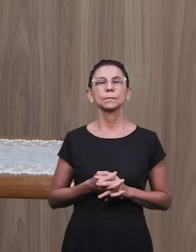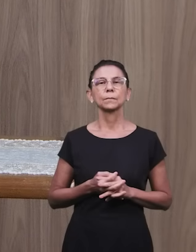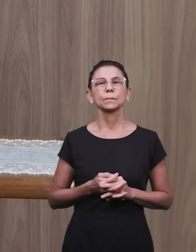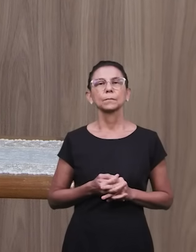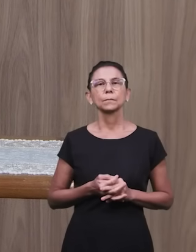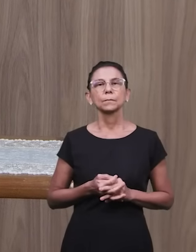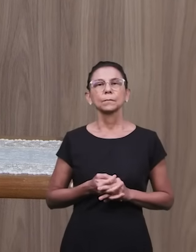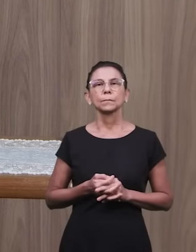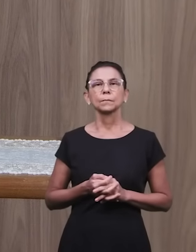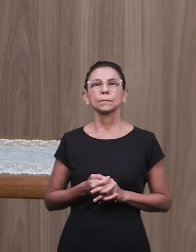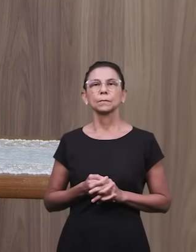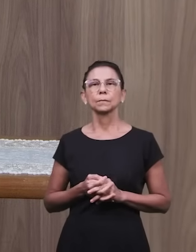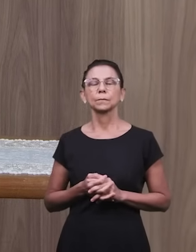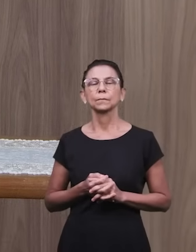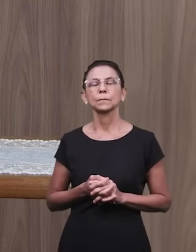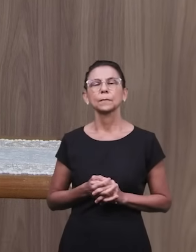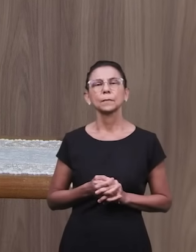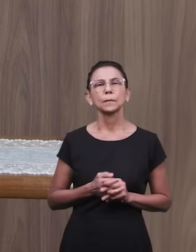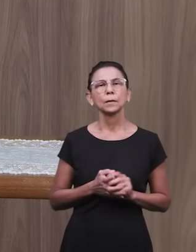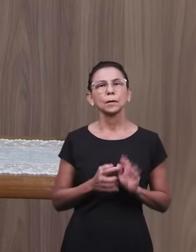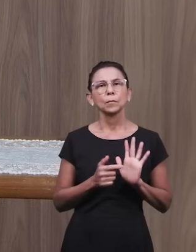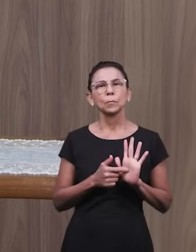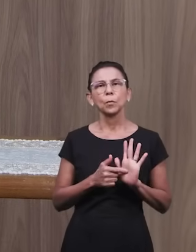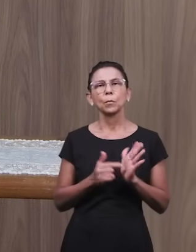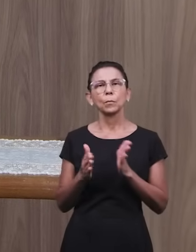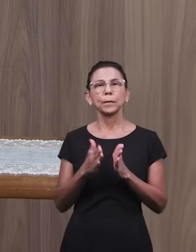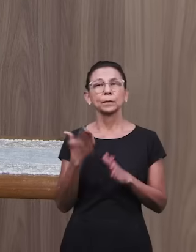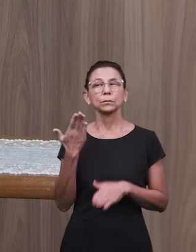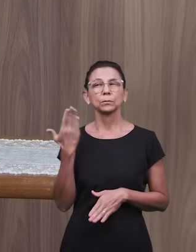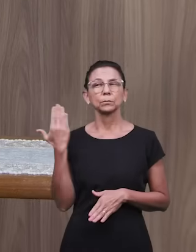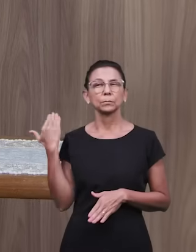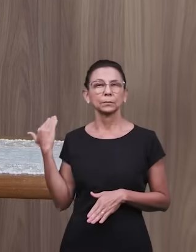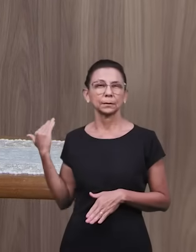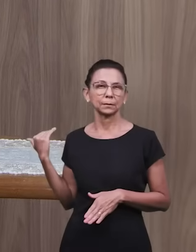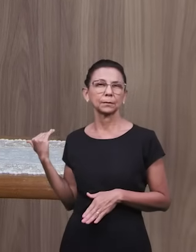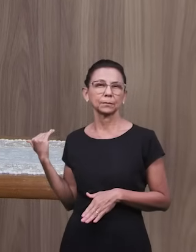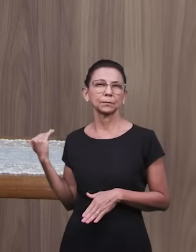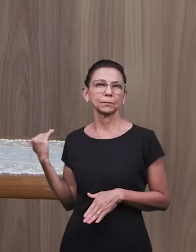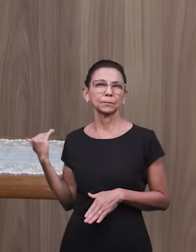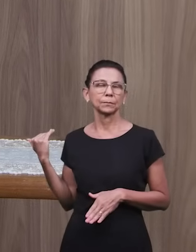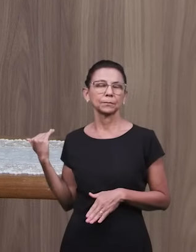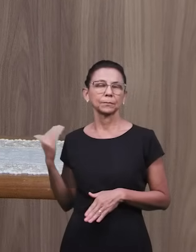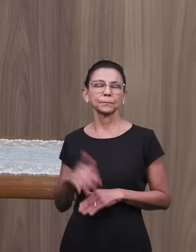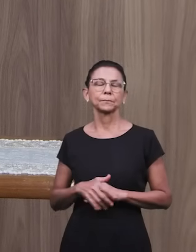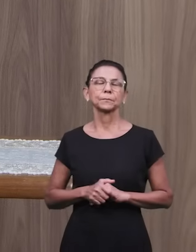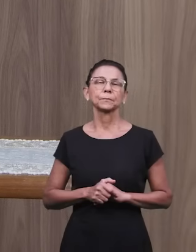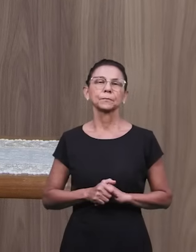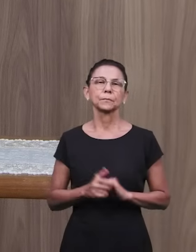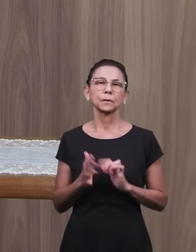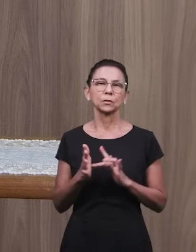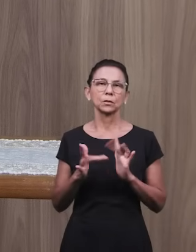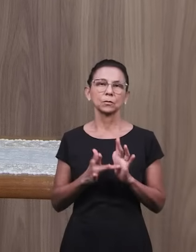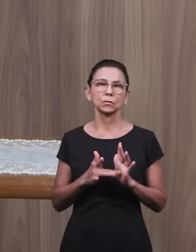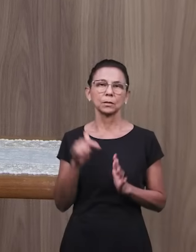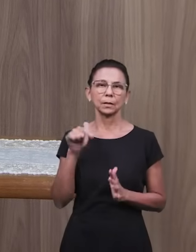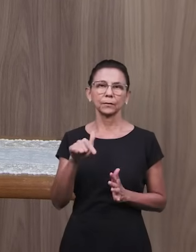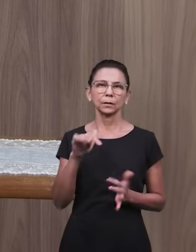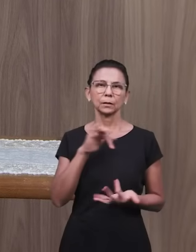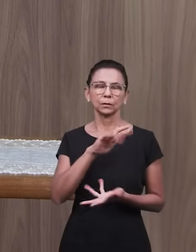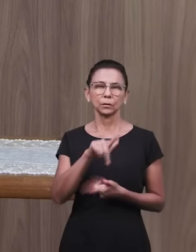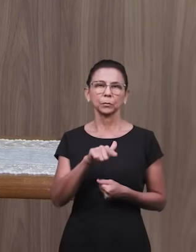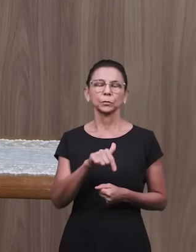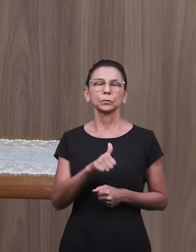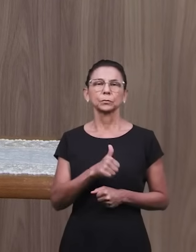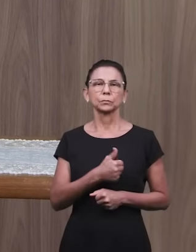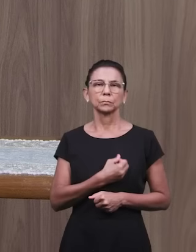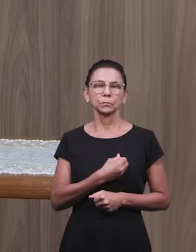relativo ao tempo passado, ao tempo que Jesus esteve conosco aqui. Nesse